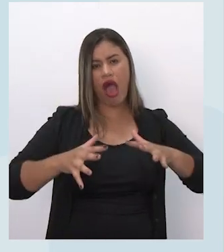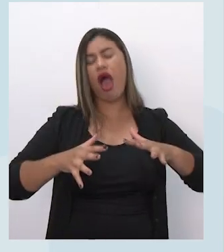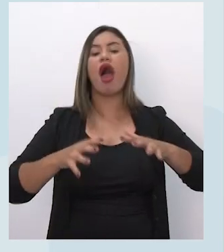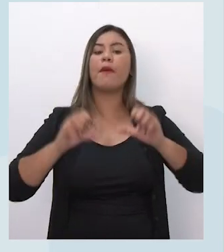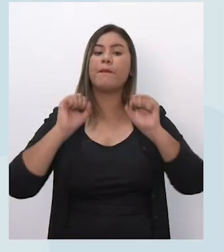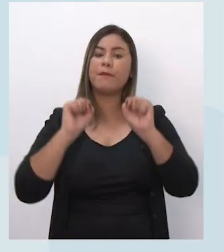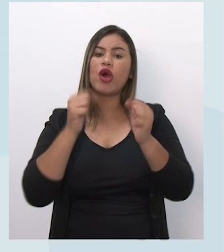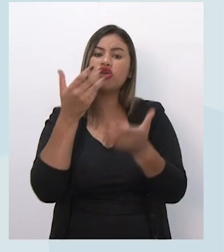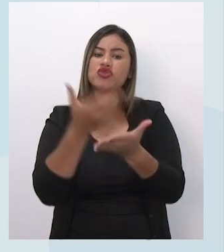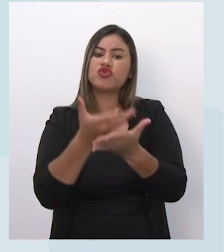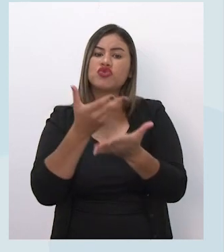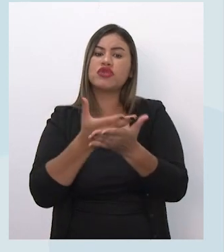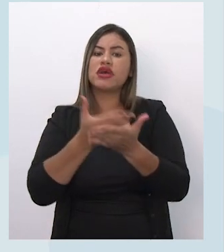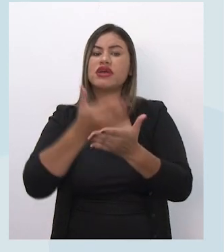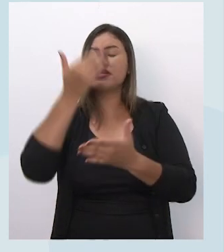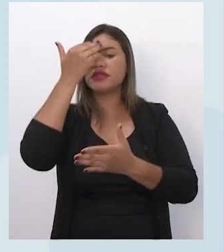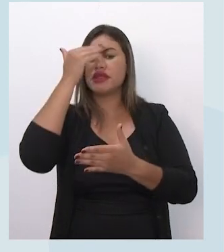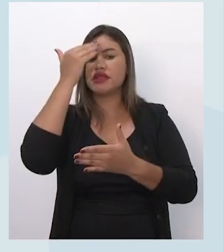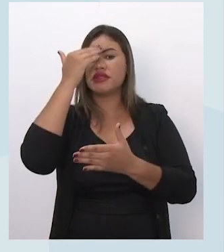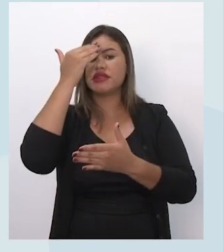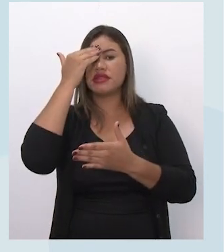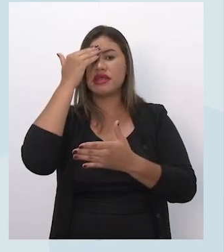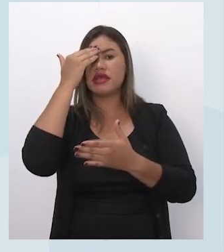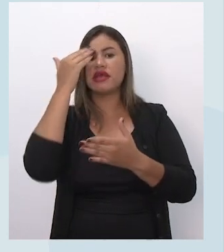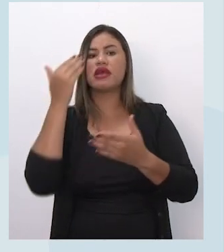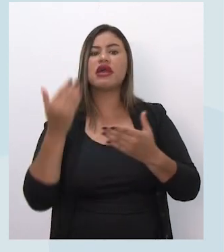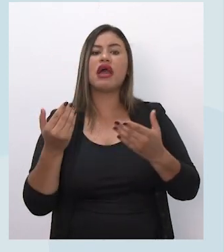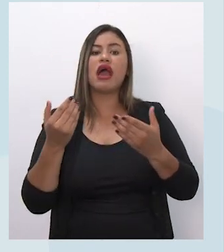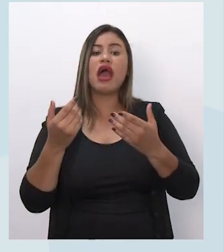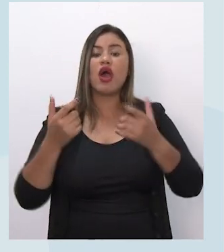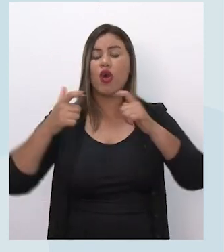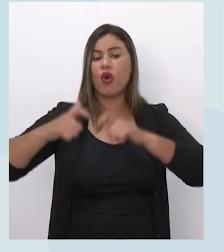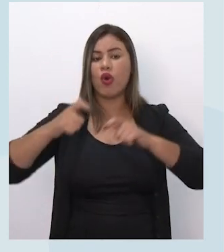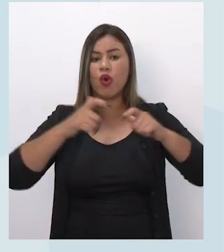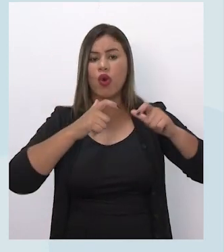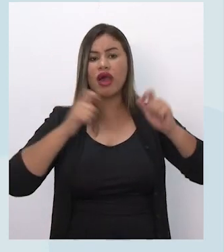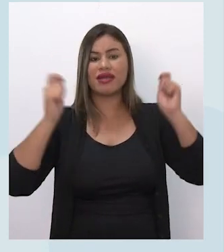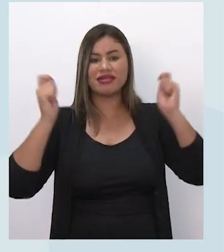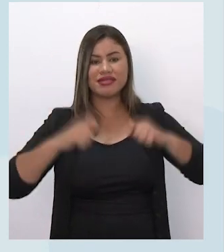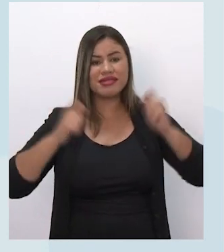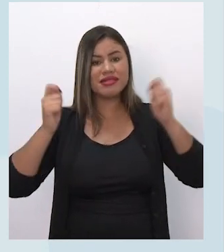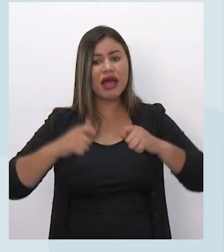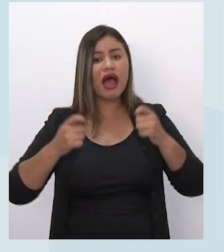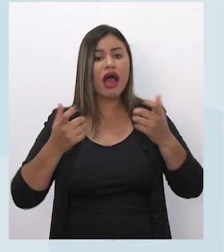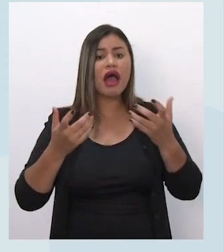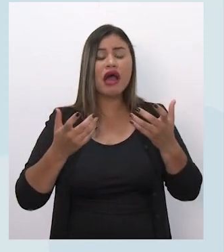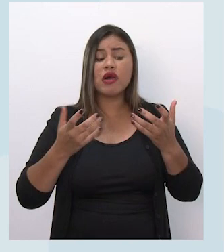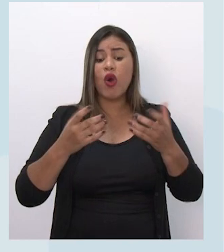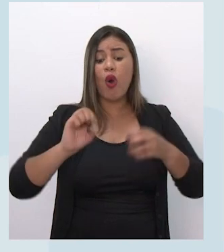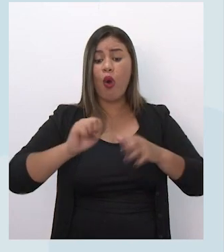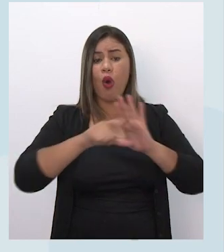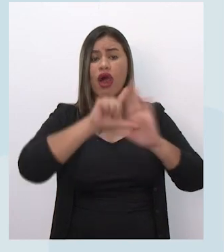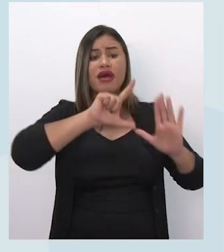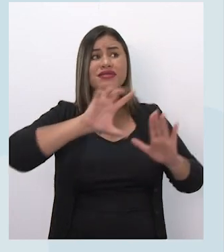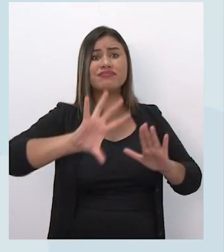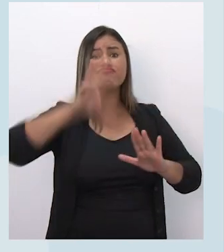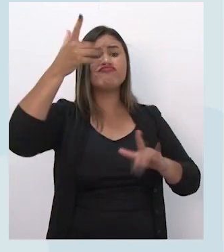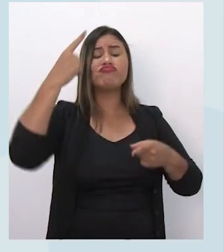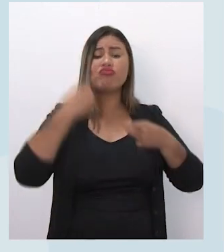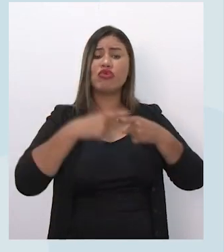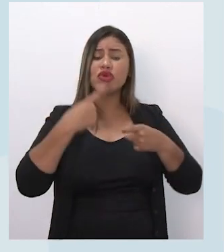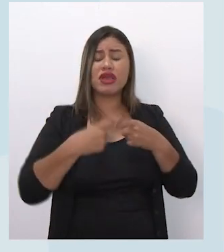entenda por que isso aconteceu, né? Quais as condições geográficas do lugar que possibilitou esse fenômeno, entre outros exemplos que a gente pode